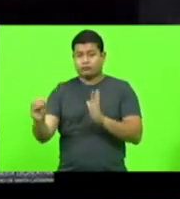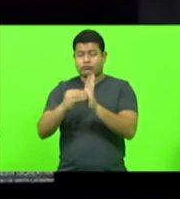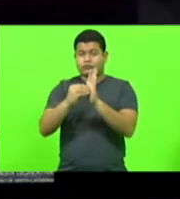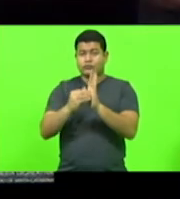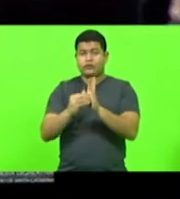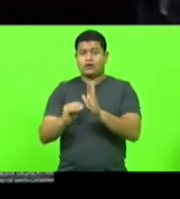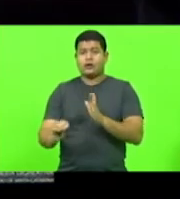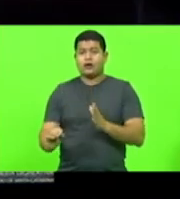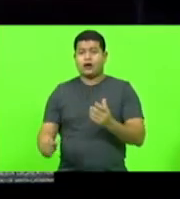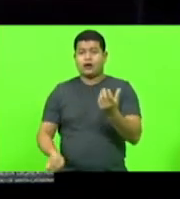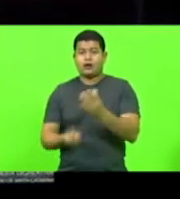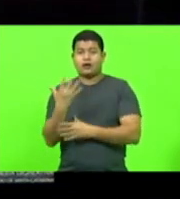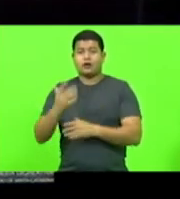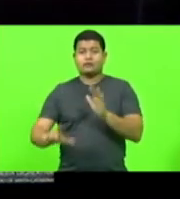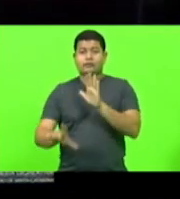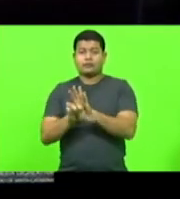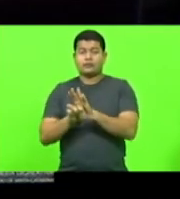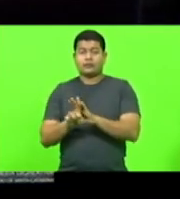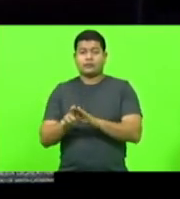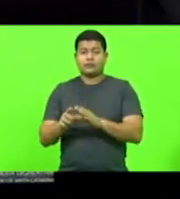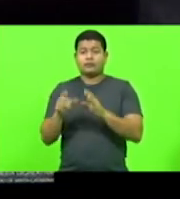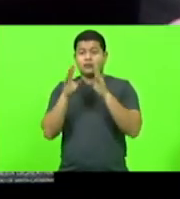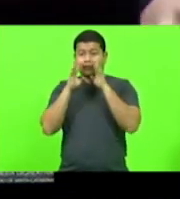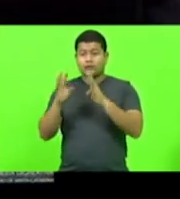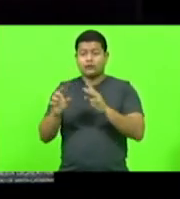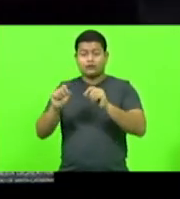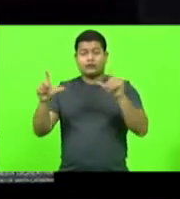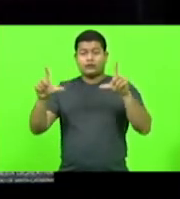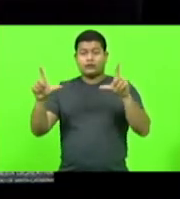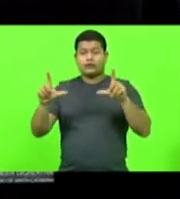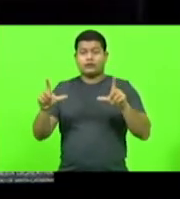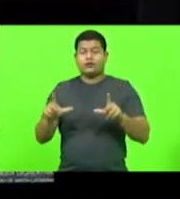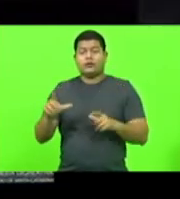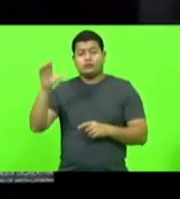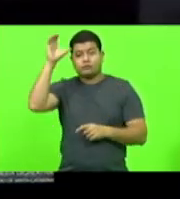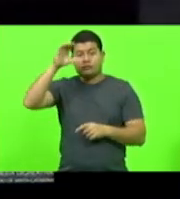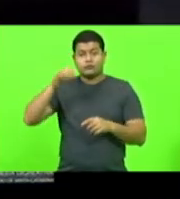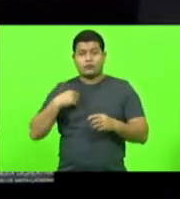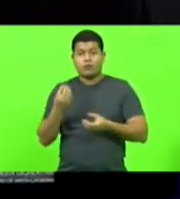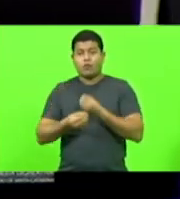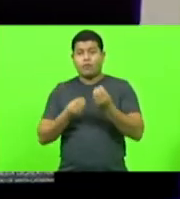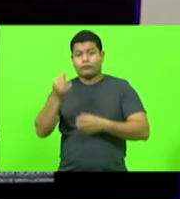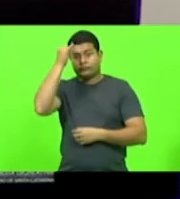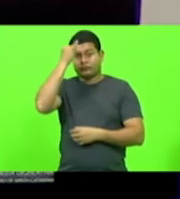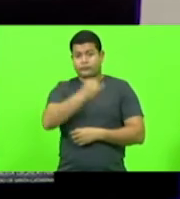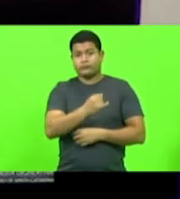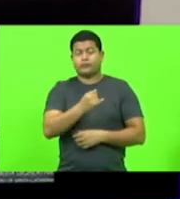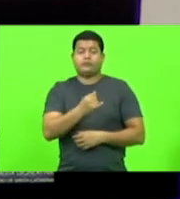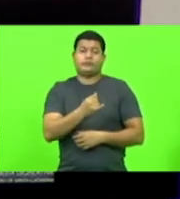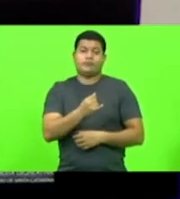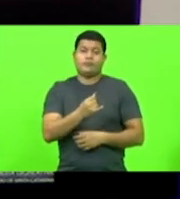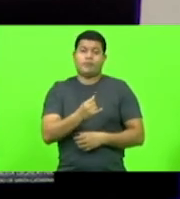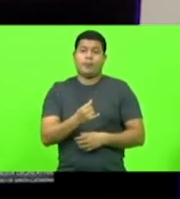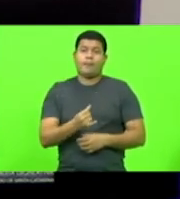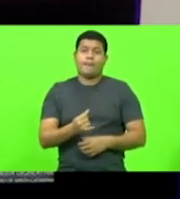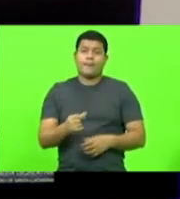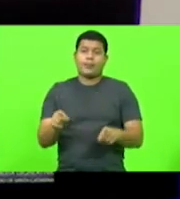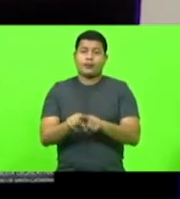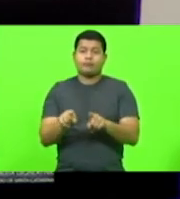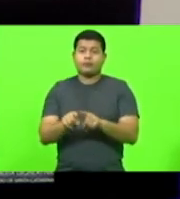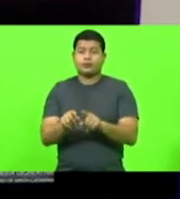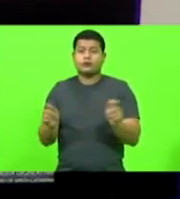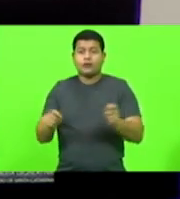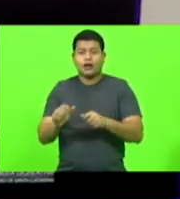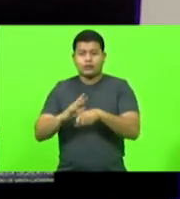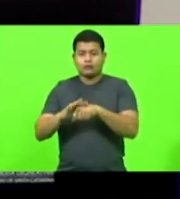chamar Justamente a conscientiza e essa doença sobre formas de prevenção e de cura